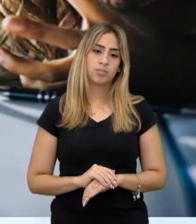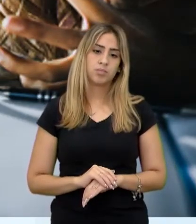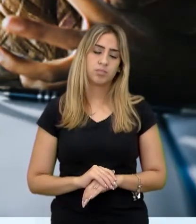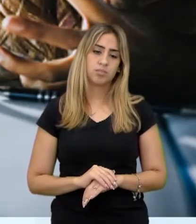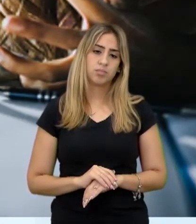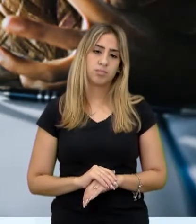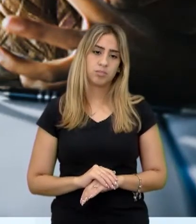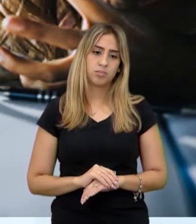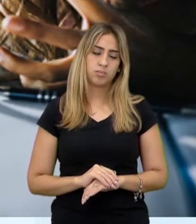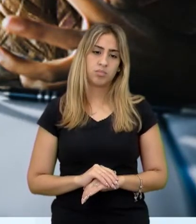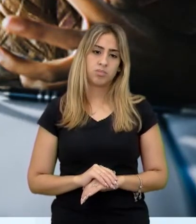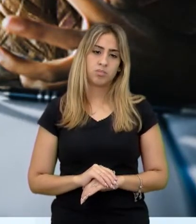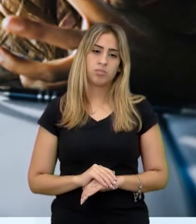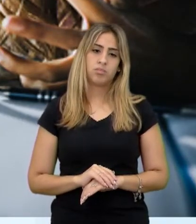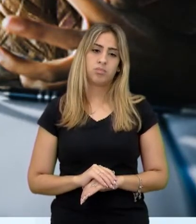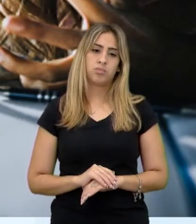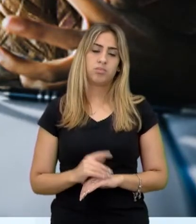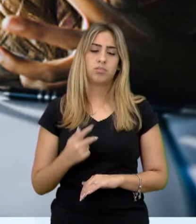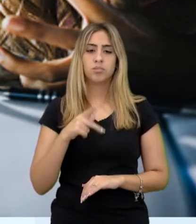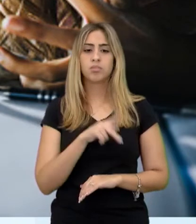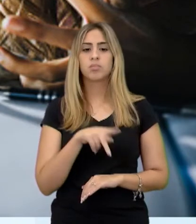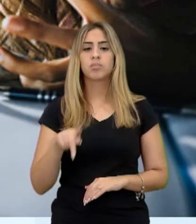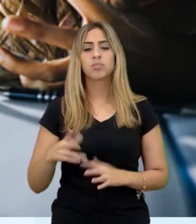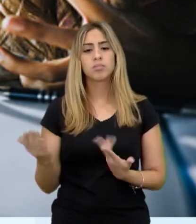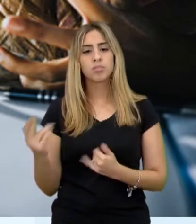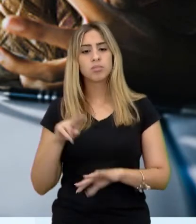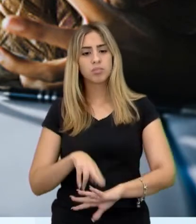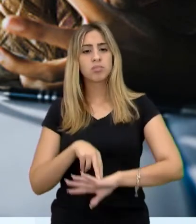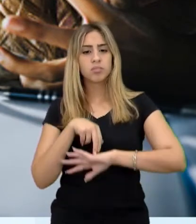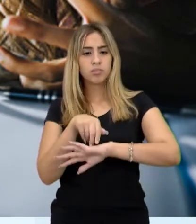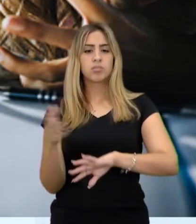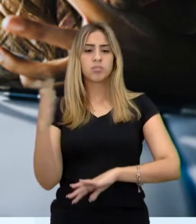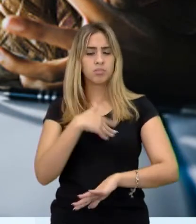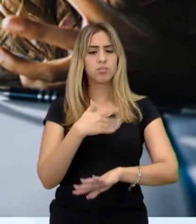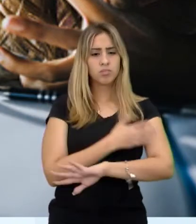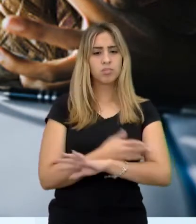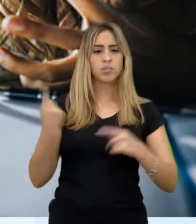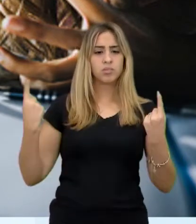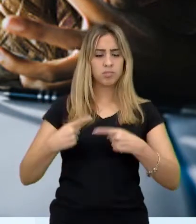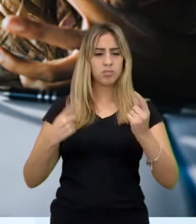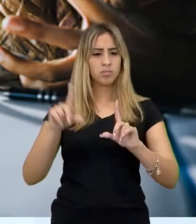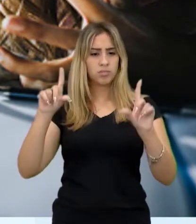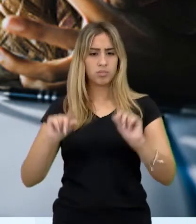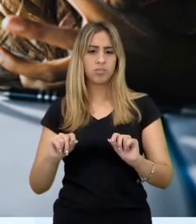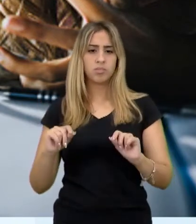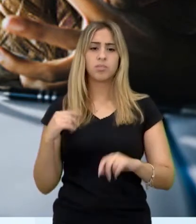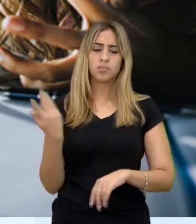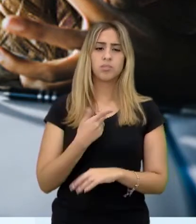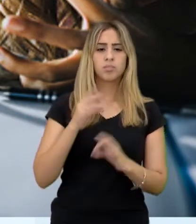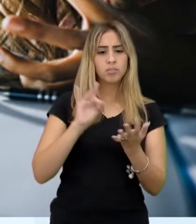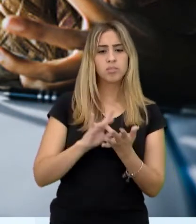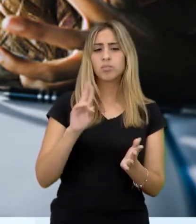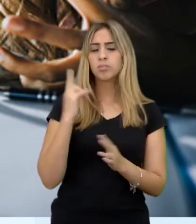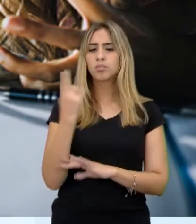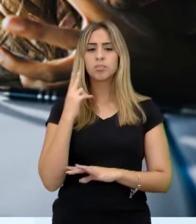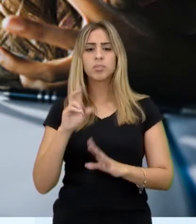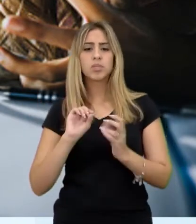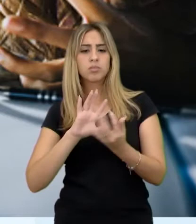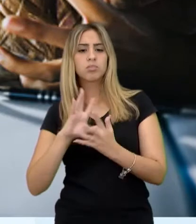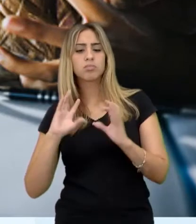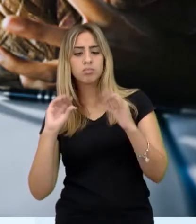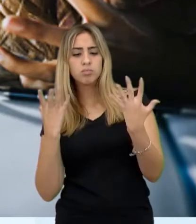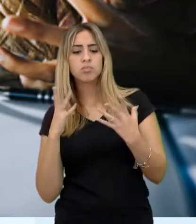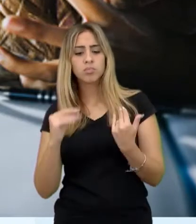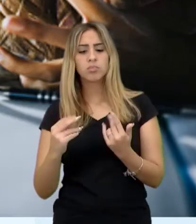lá. Aí a professora, né, jovem protagonista, vamos começar com um desafio menor. Então realmente não dá para resolver todos os